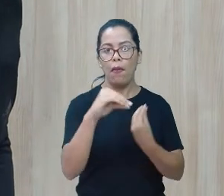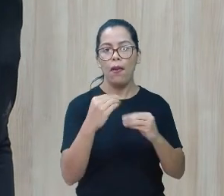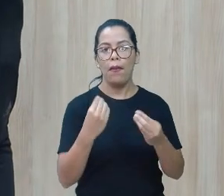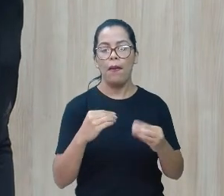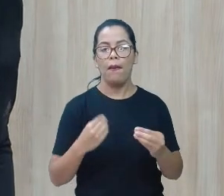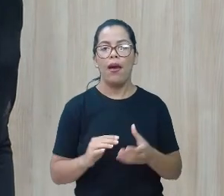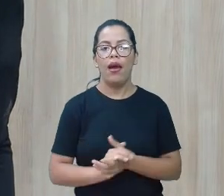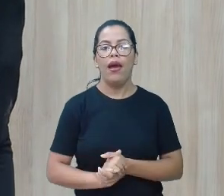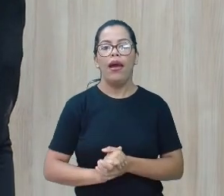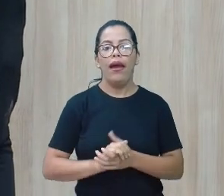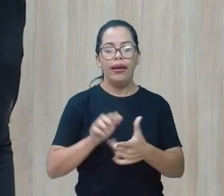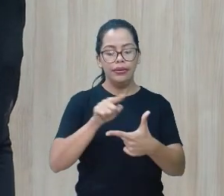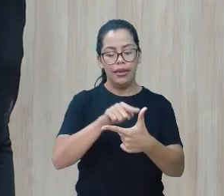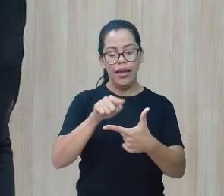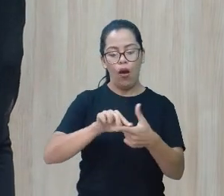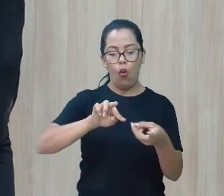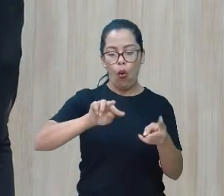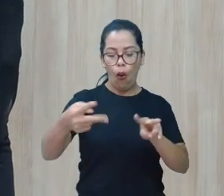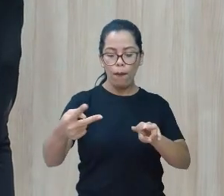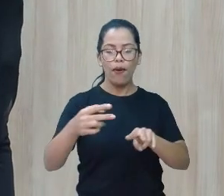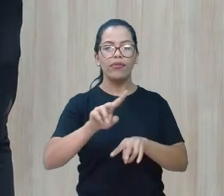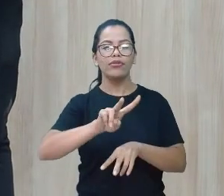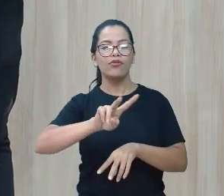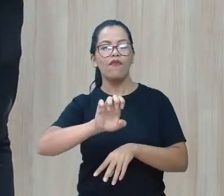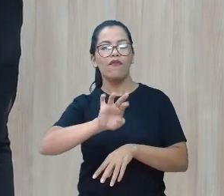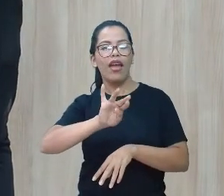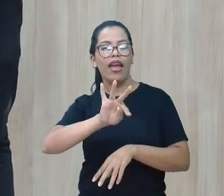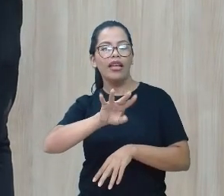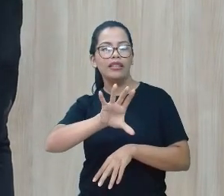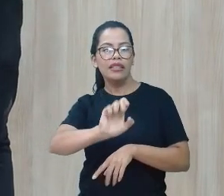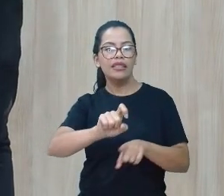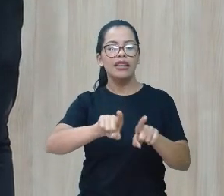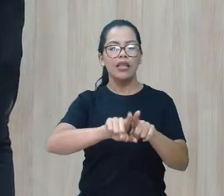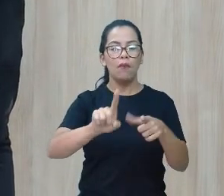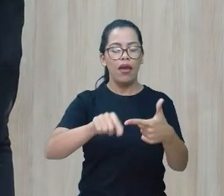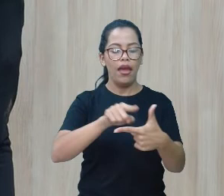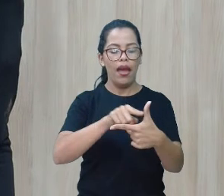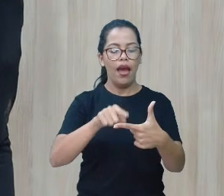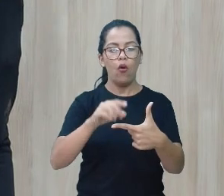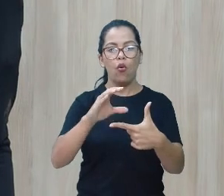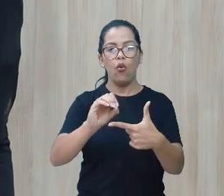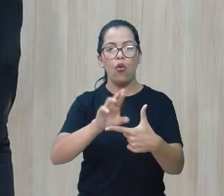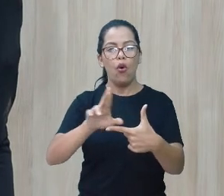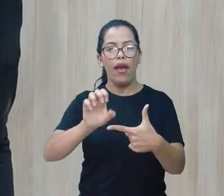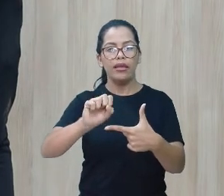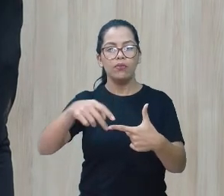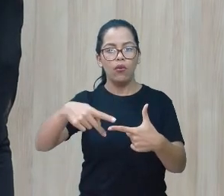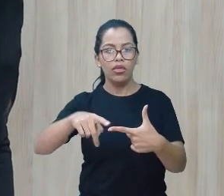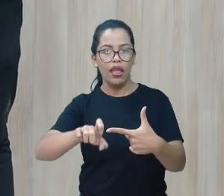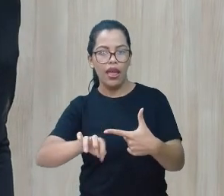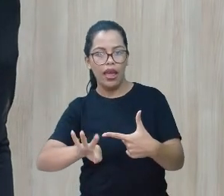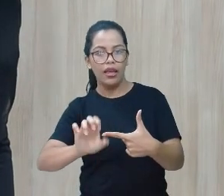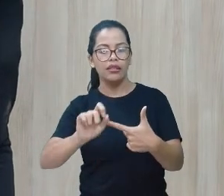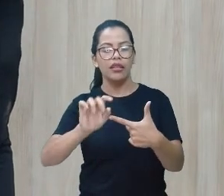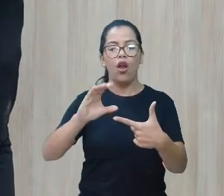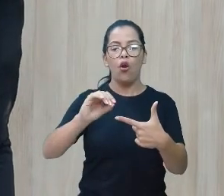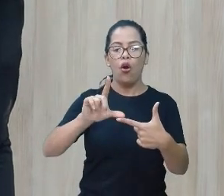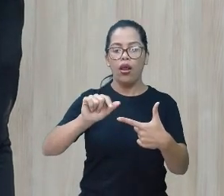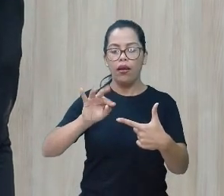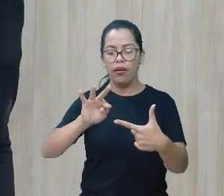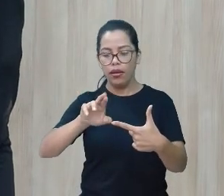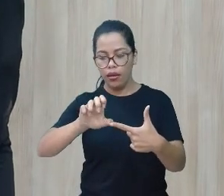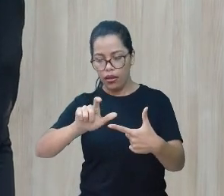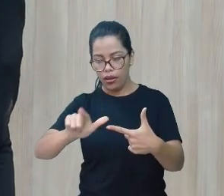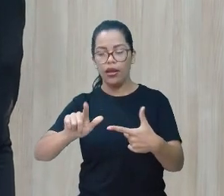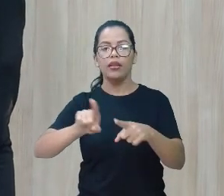pelo vértice, ângulos adjacentes, ângulos correspondentes, ângulos colaterais, ângulos alternos, tá